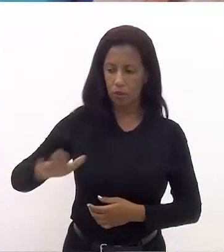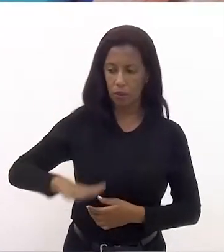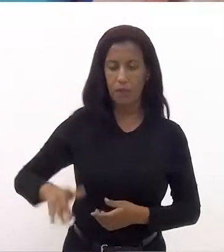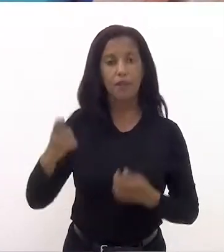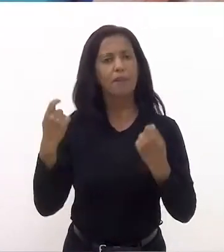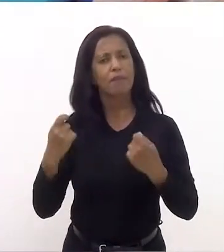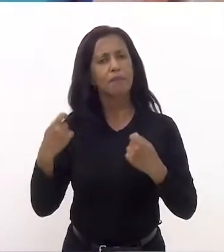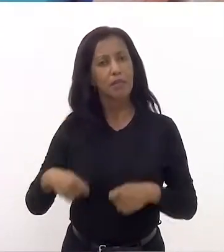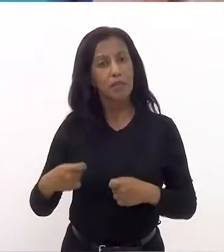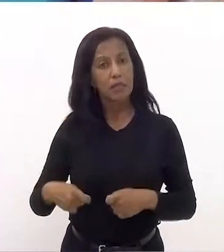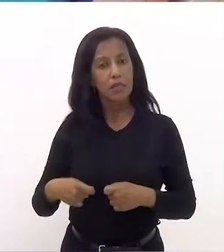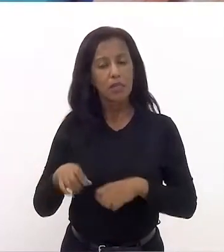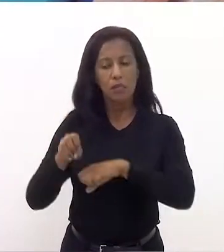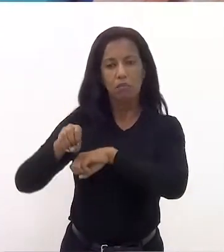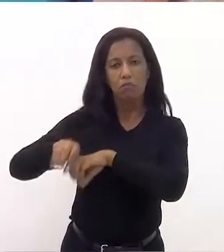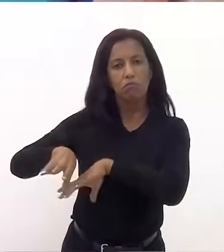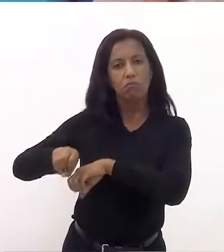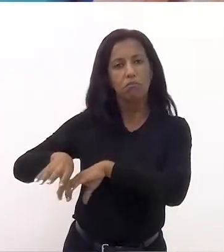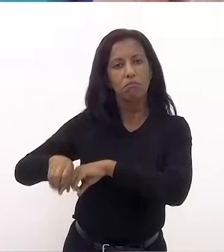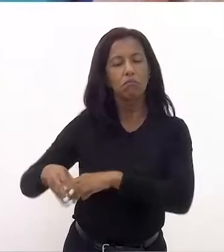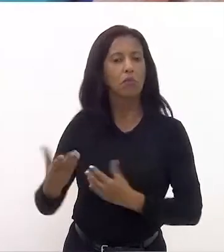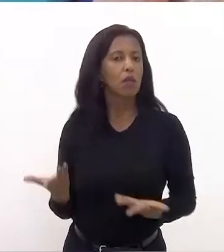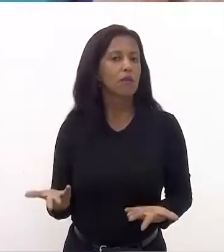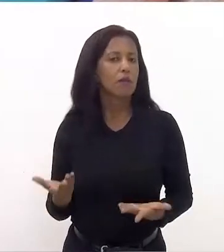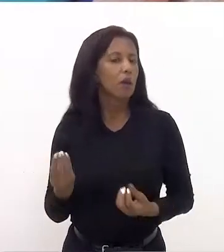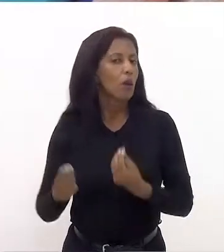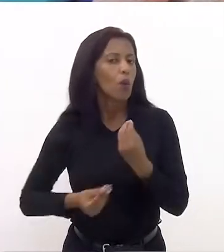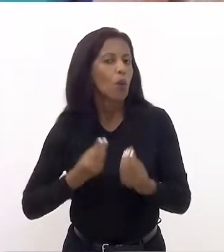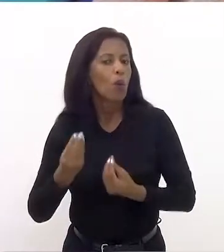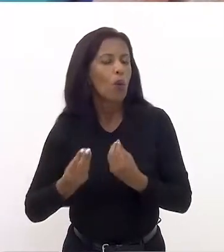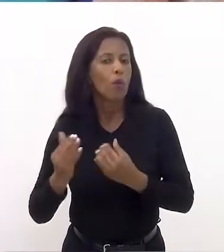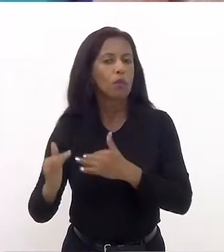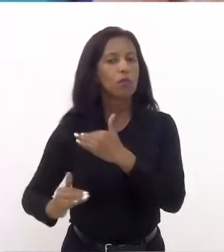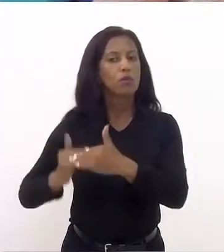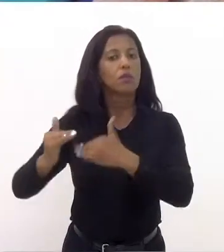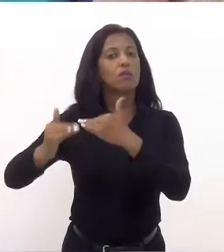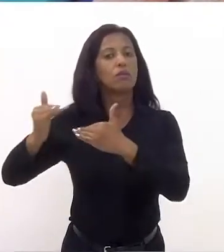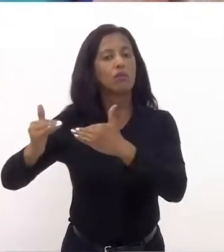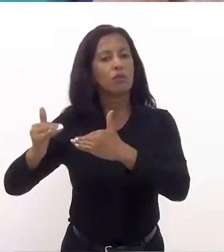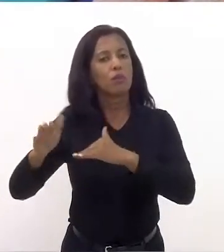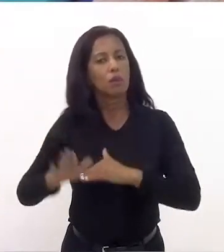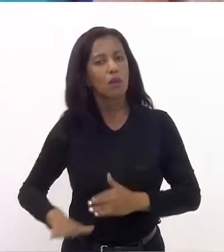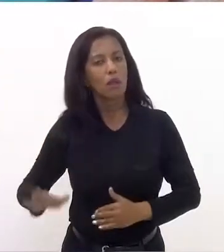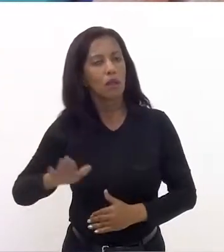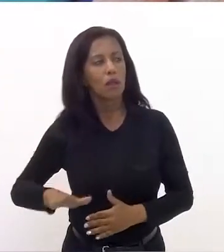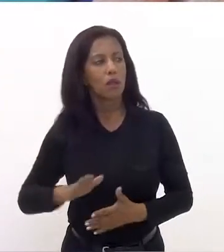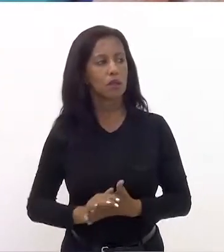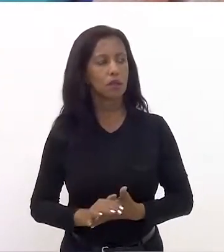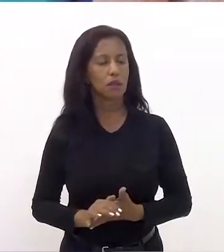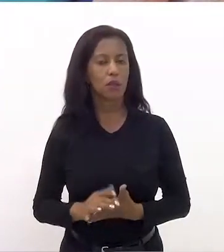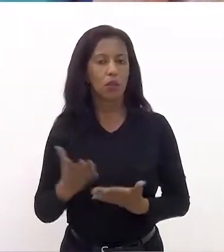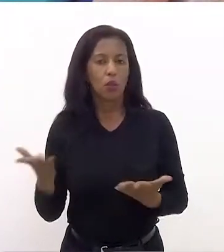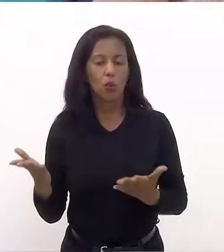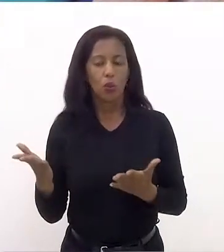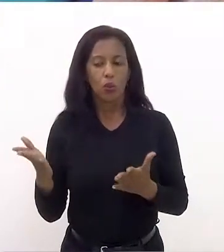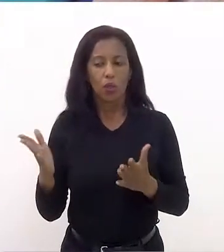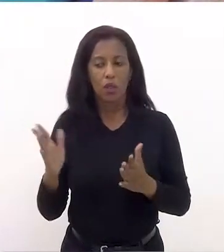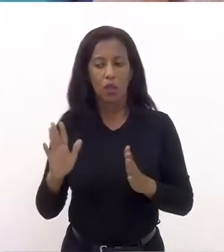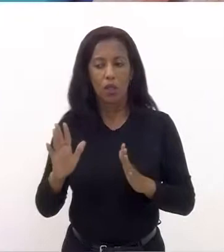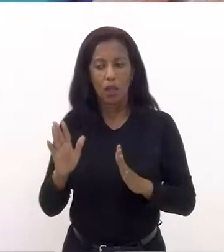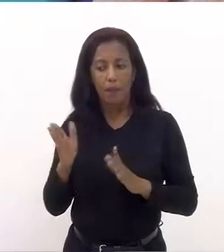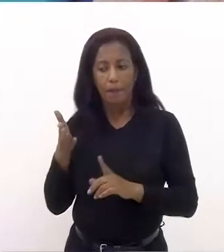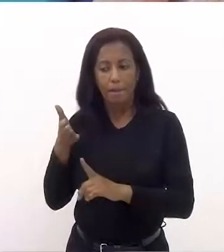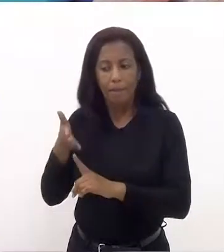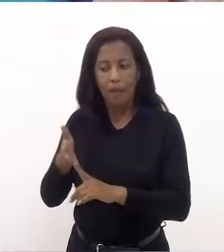uma criança deve ser criada, deve ser educada, enfim, como deve ser o desenvolvimento dela no que tange